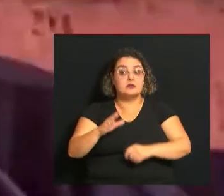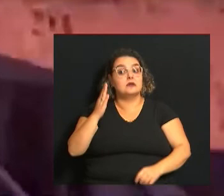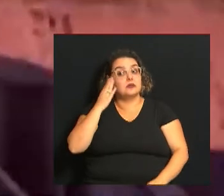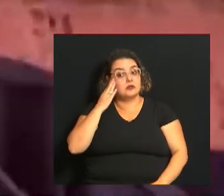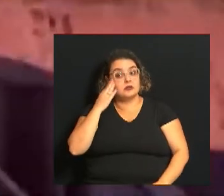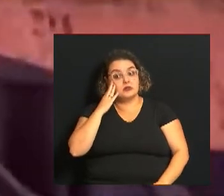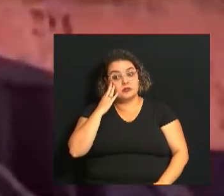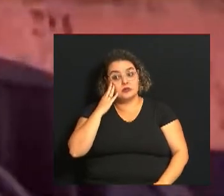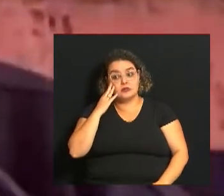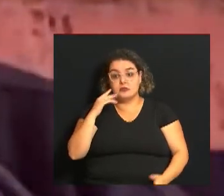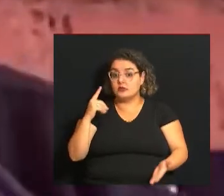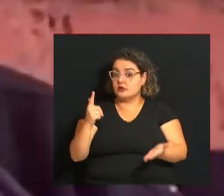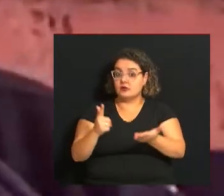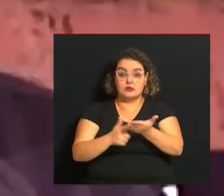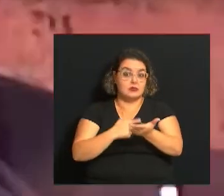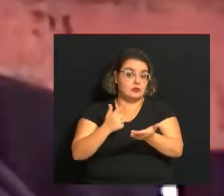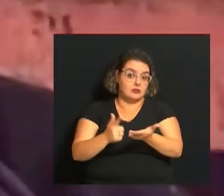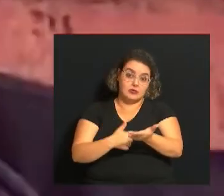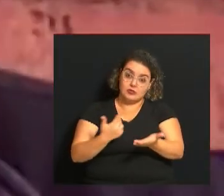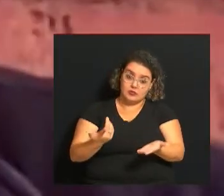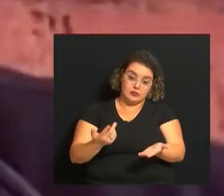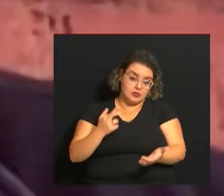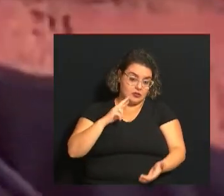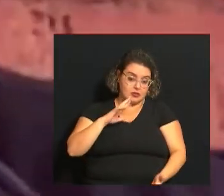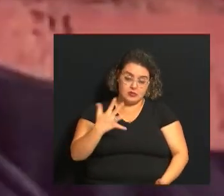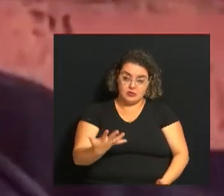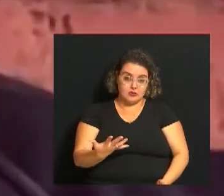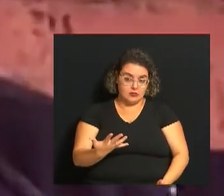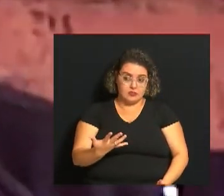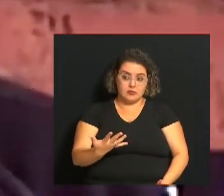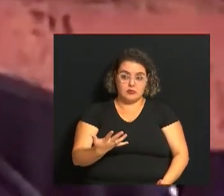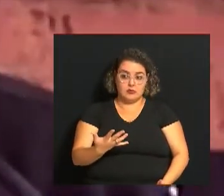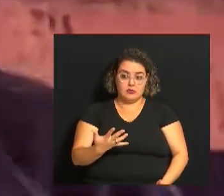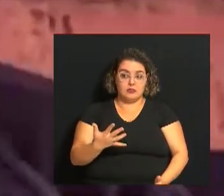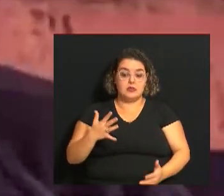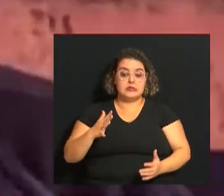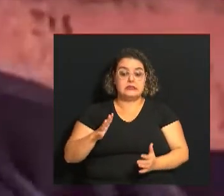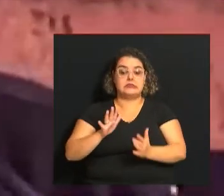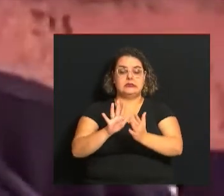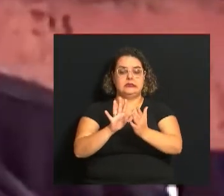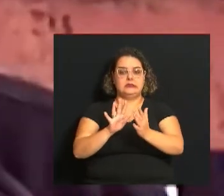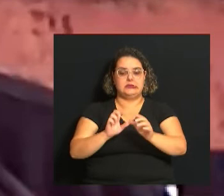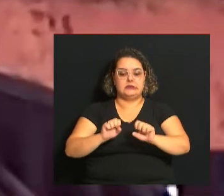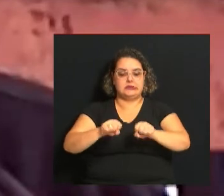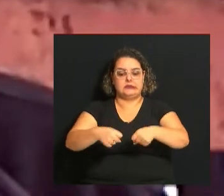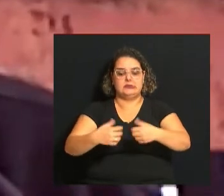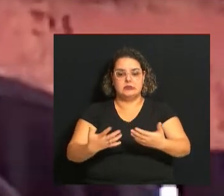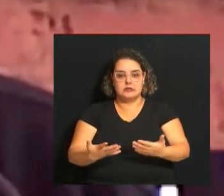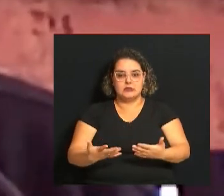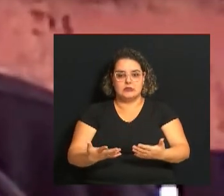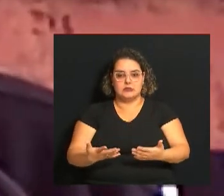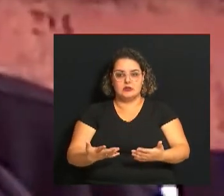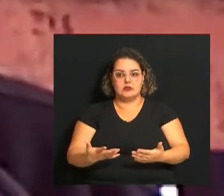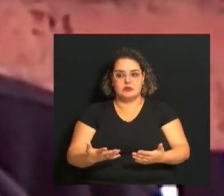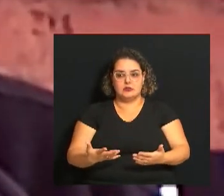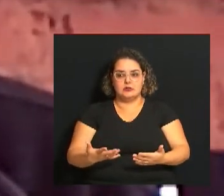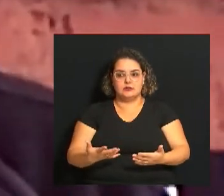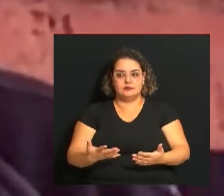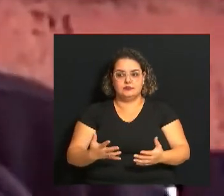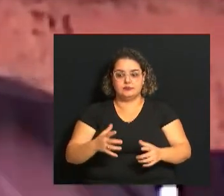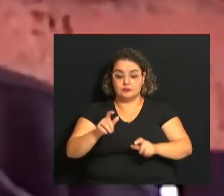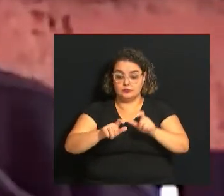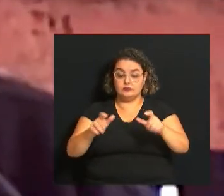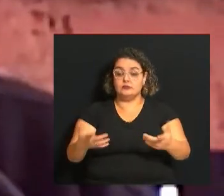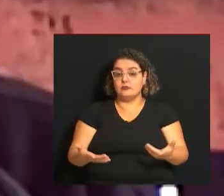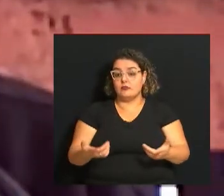ser um livro que vai resolver isso, e ele enfrenta essa resistência, sabe, das pessoas, porque